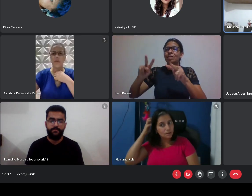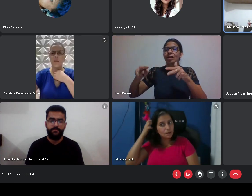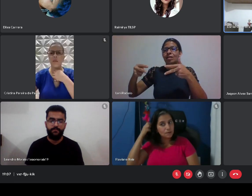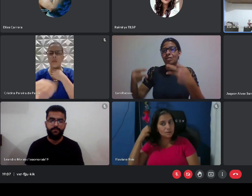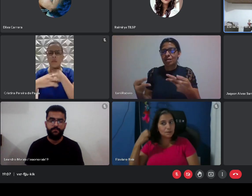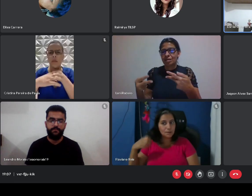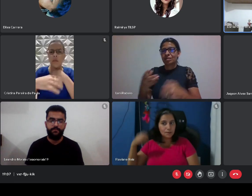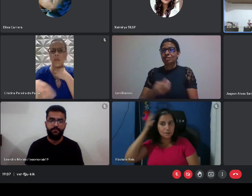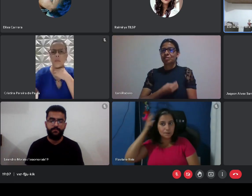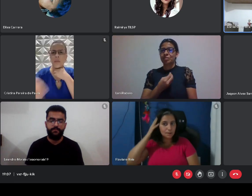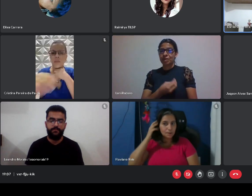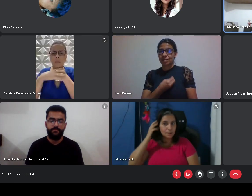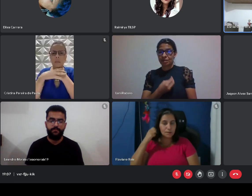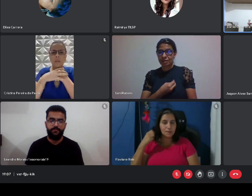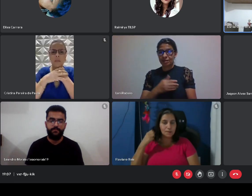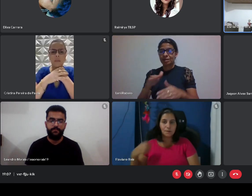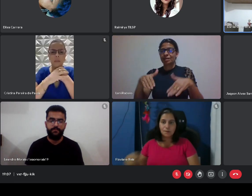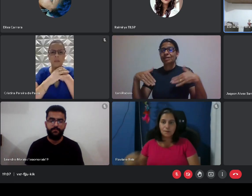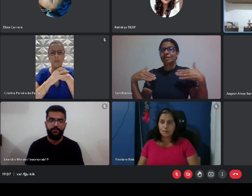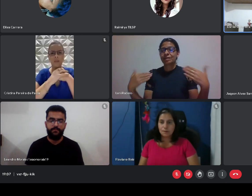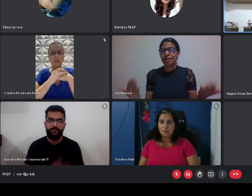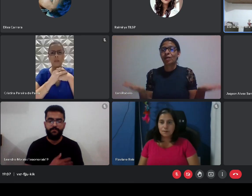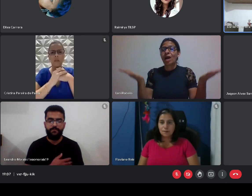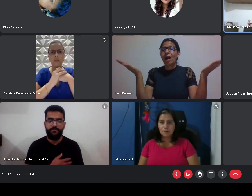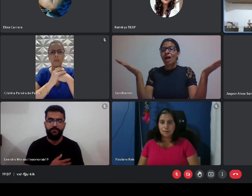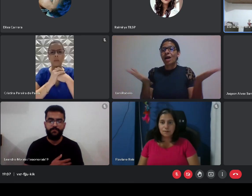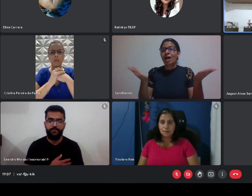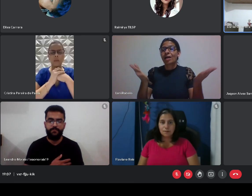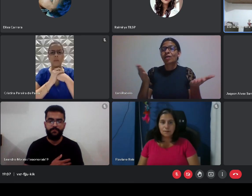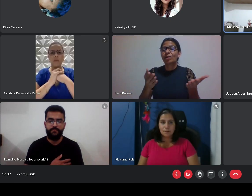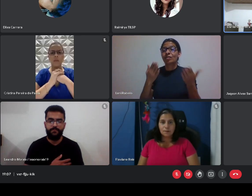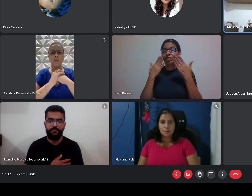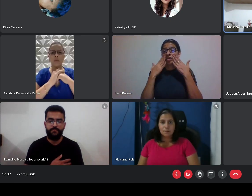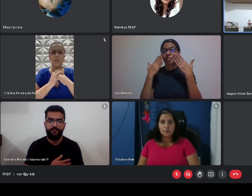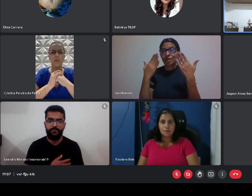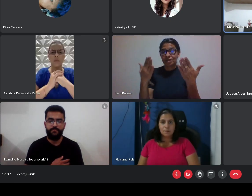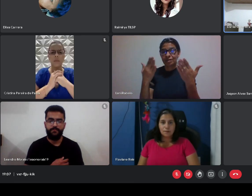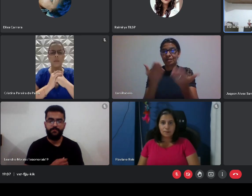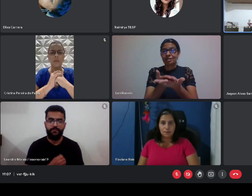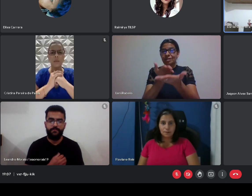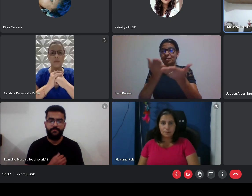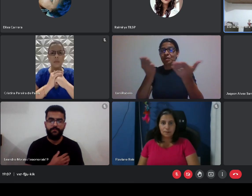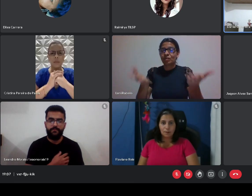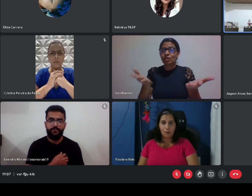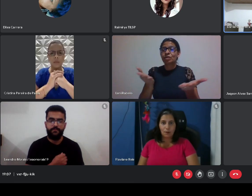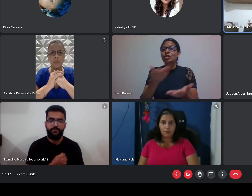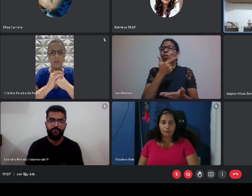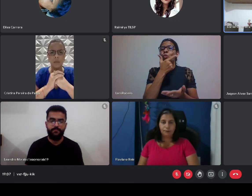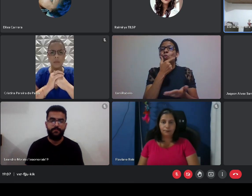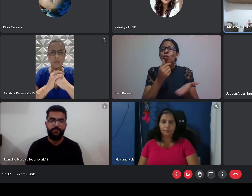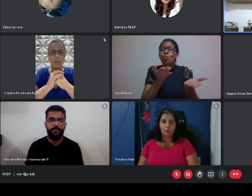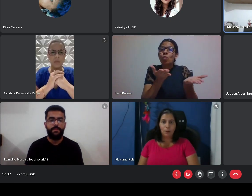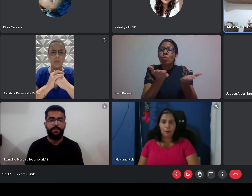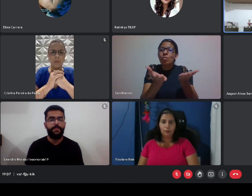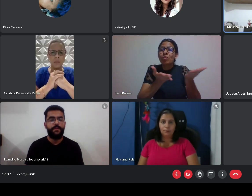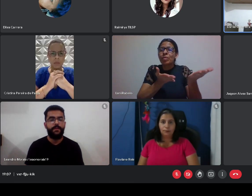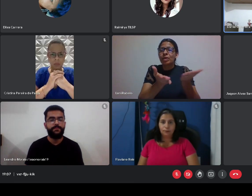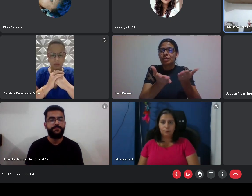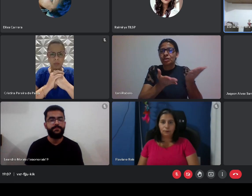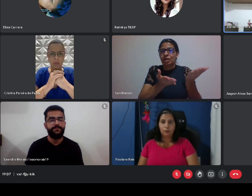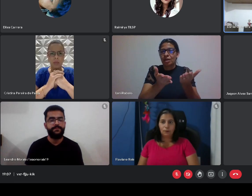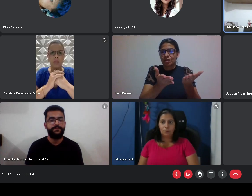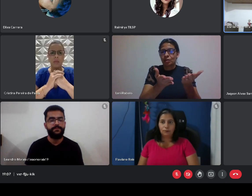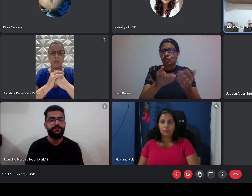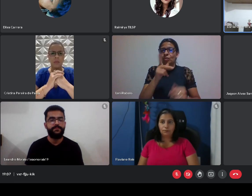Bom, neste momento, eu quero apresentar para todos vocês o mediador do evento de hoje. É